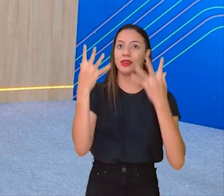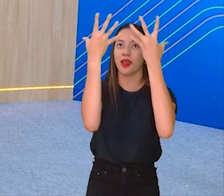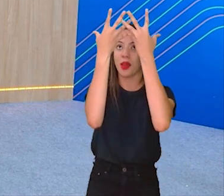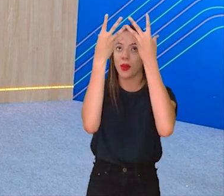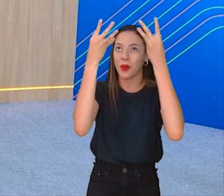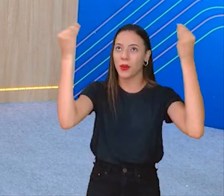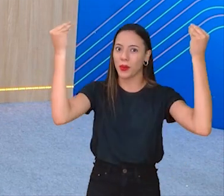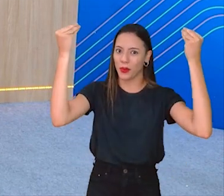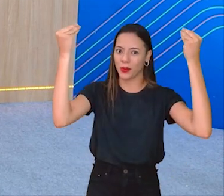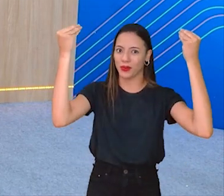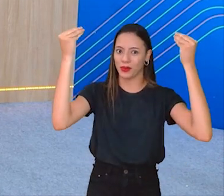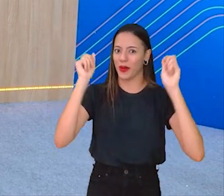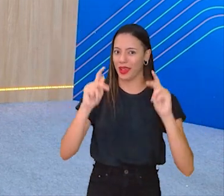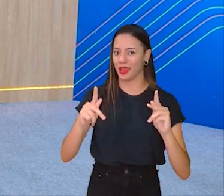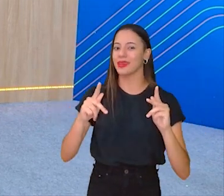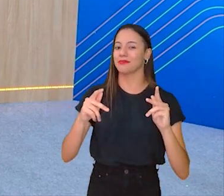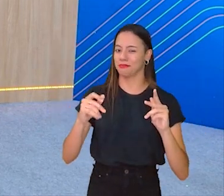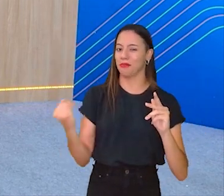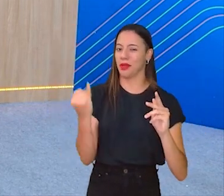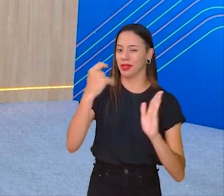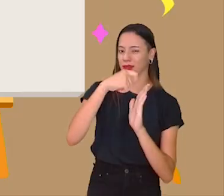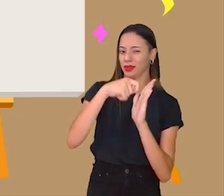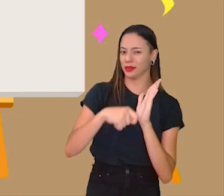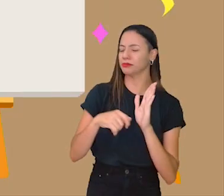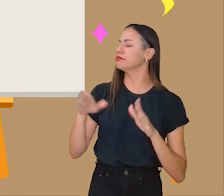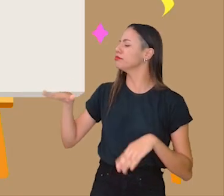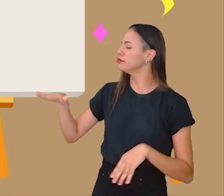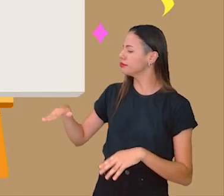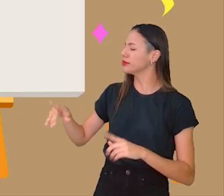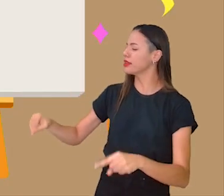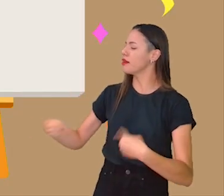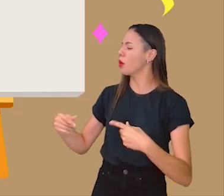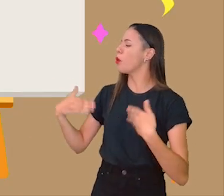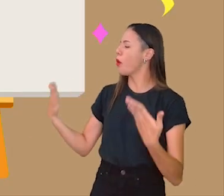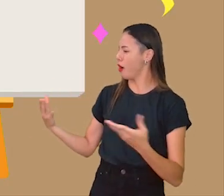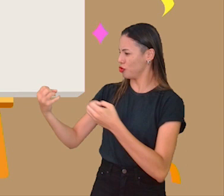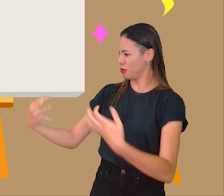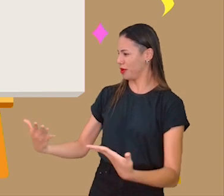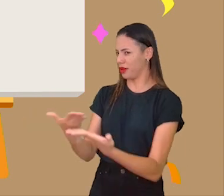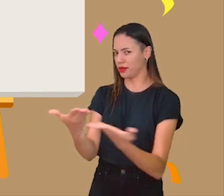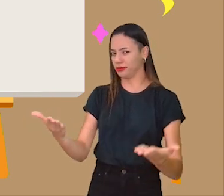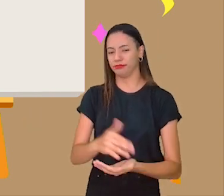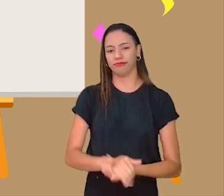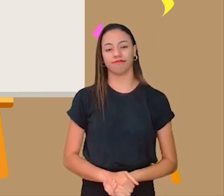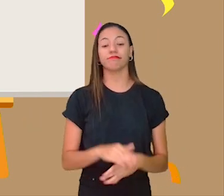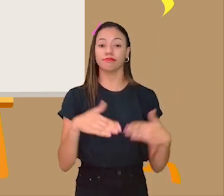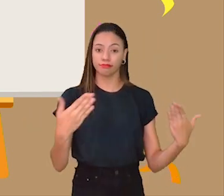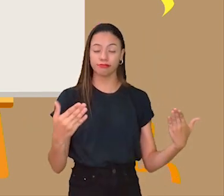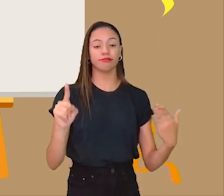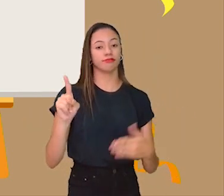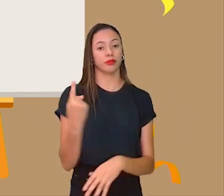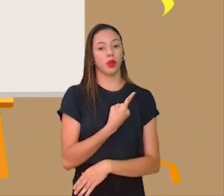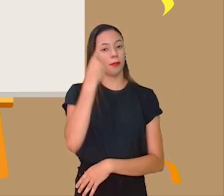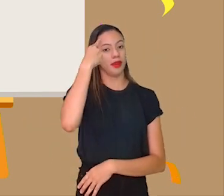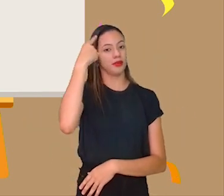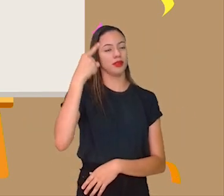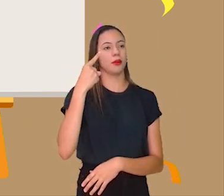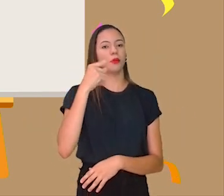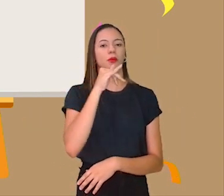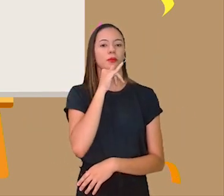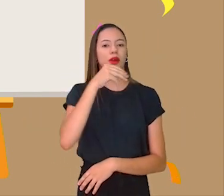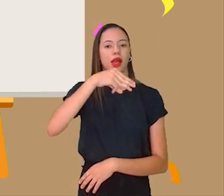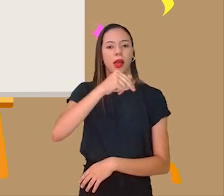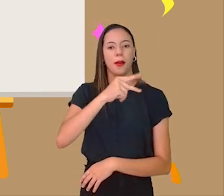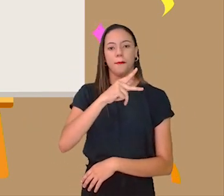desaparecer, seguir aí para outro lugar. E o desafio, Yolanda? Fala o desafio pro pessoal. Opa, a gente pensou no mapa dos sonhos, gente. Aí é só uma